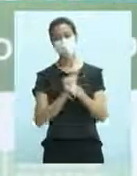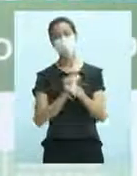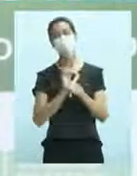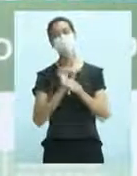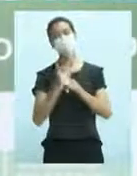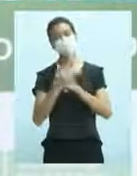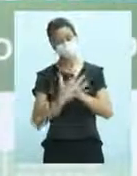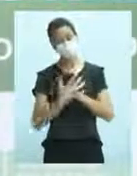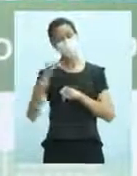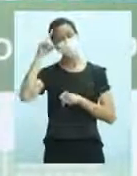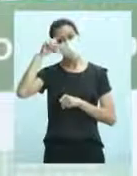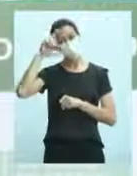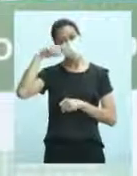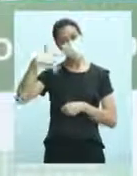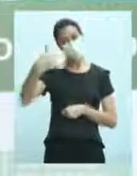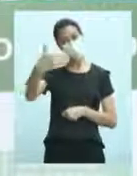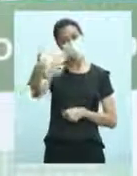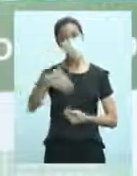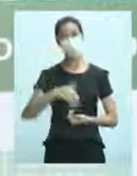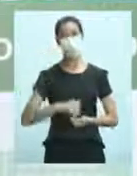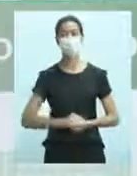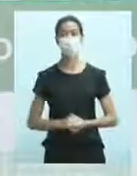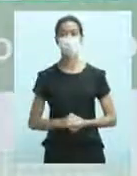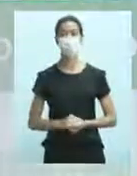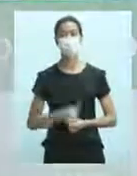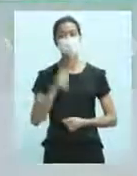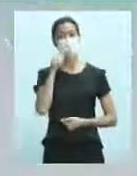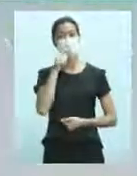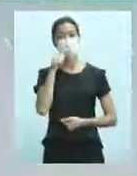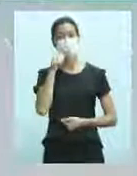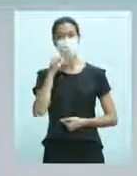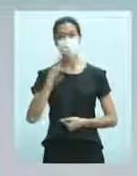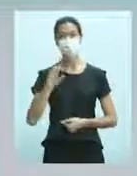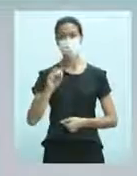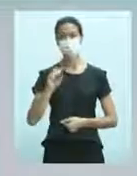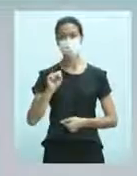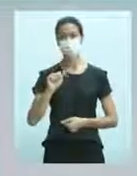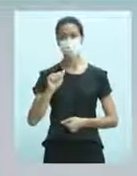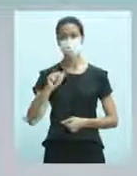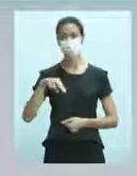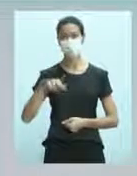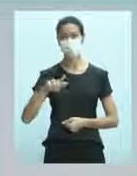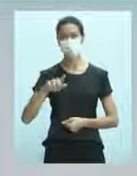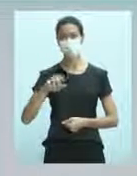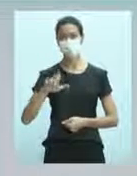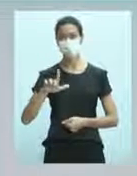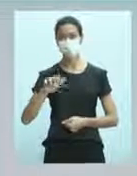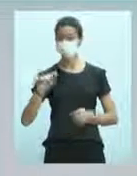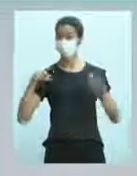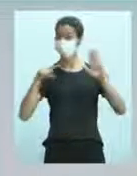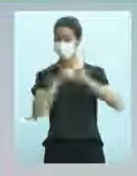próximos 20 a 30 dias e a rosangela monteiro quer saber